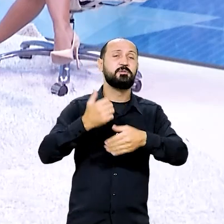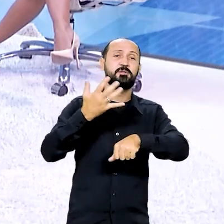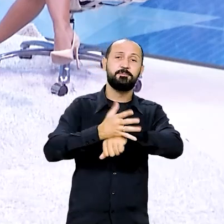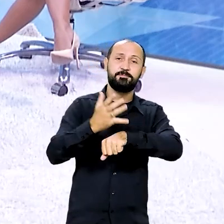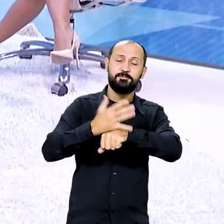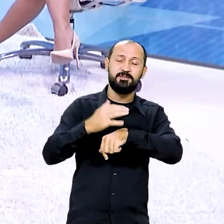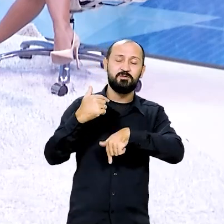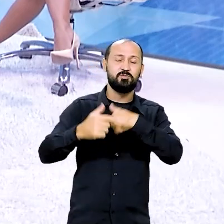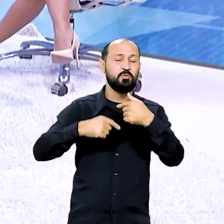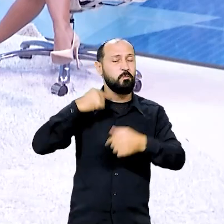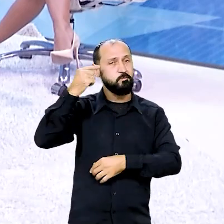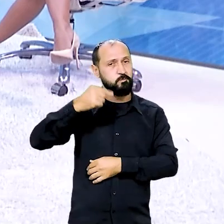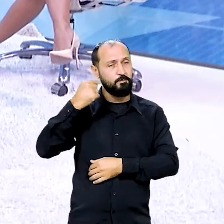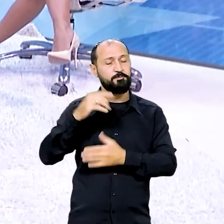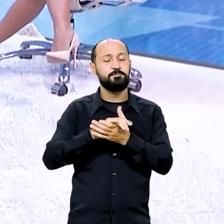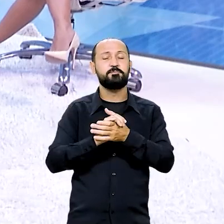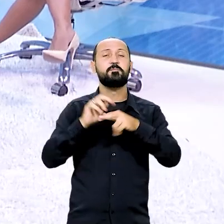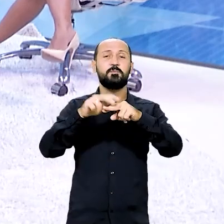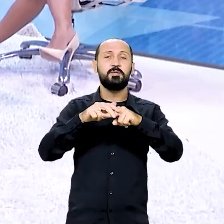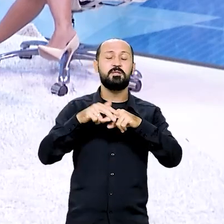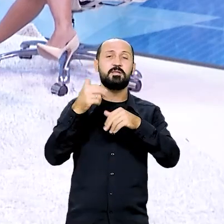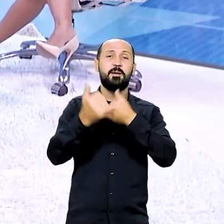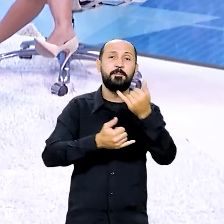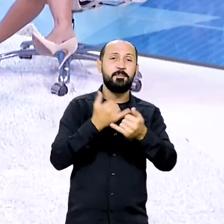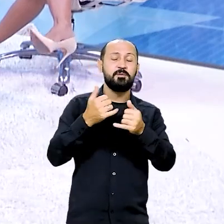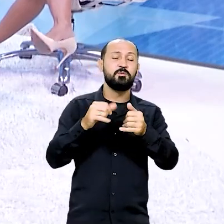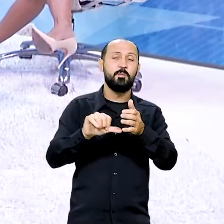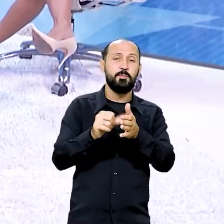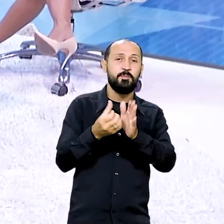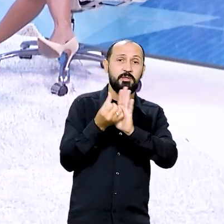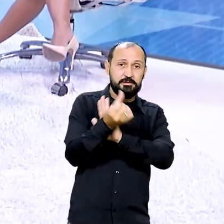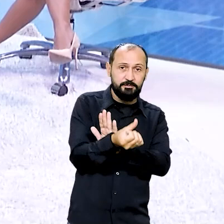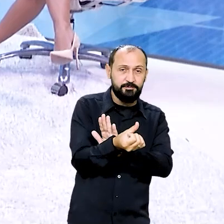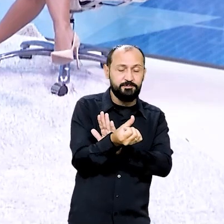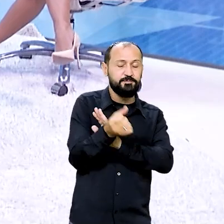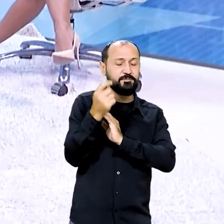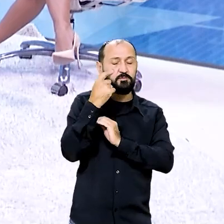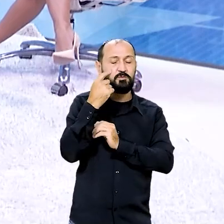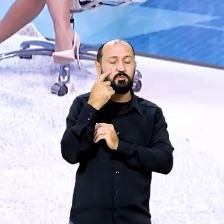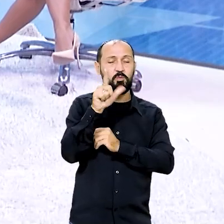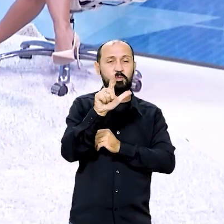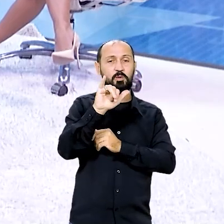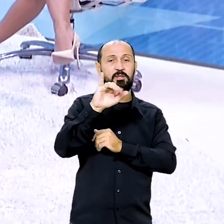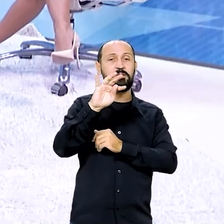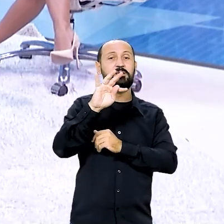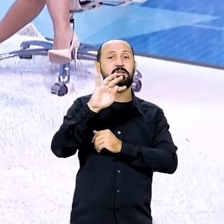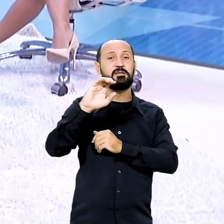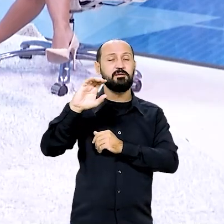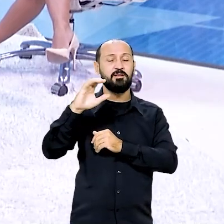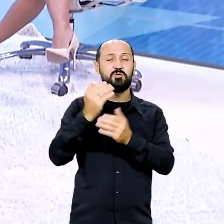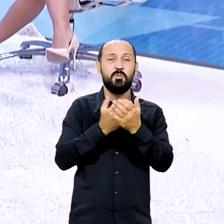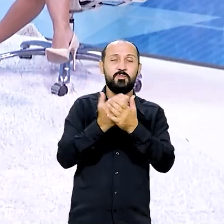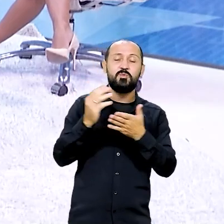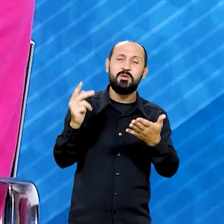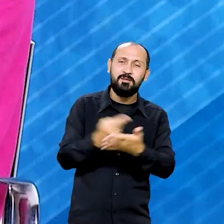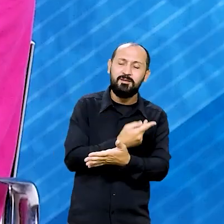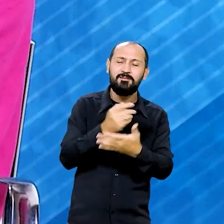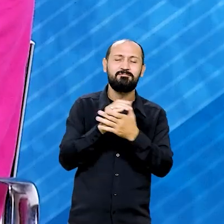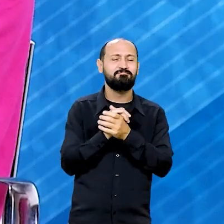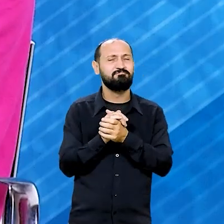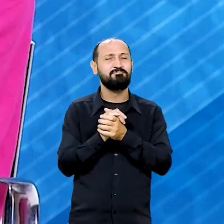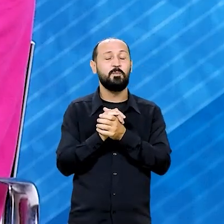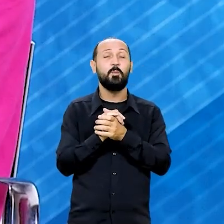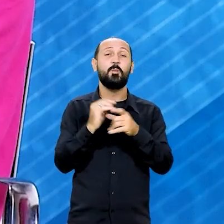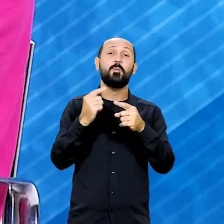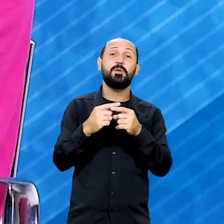de melhoria no exercício de advocacia. Tanto que a gente brinca que no primeiro semestre do LITEC a gente começou errando.